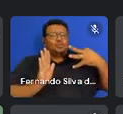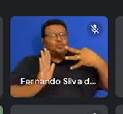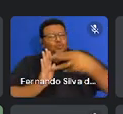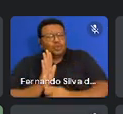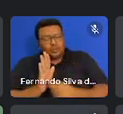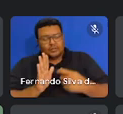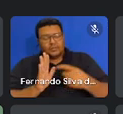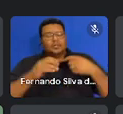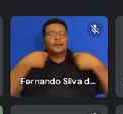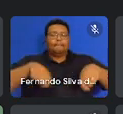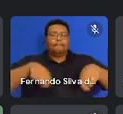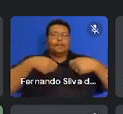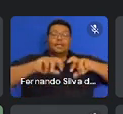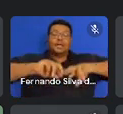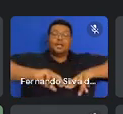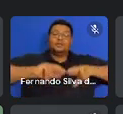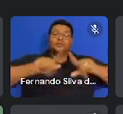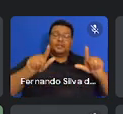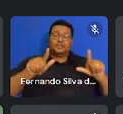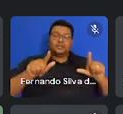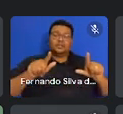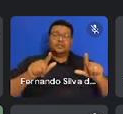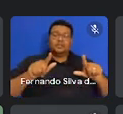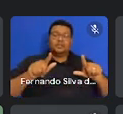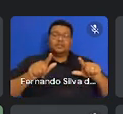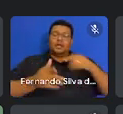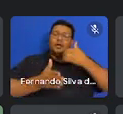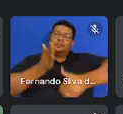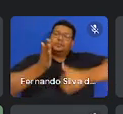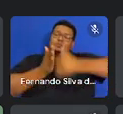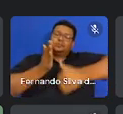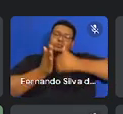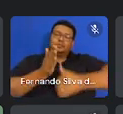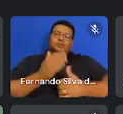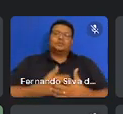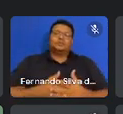da diferença. Jorginho, pode falar.